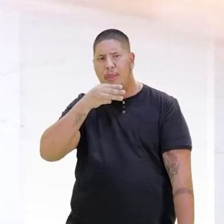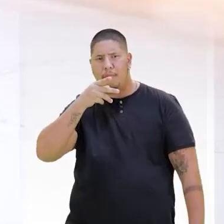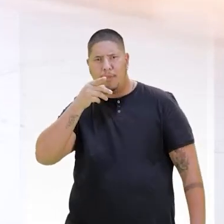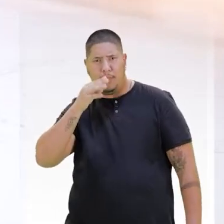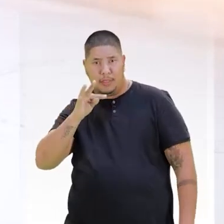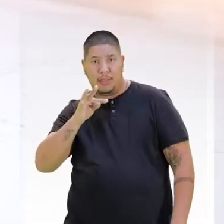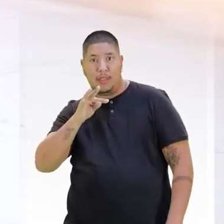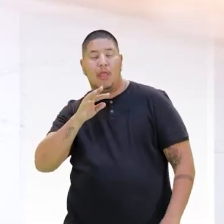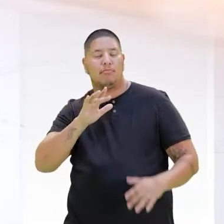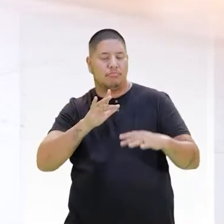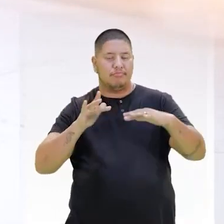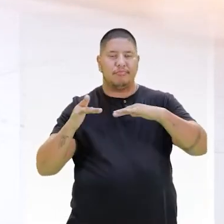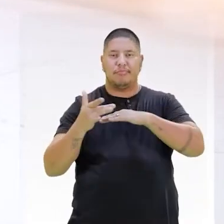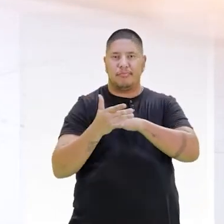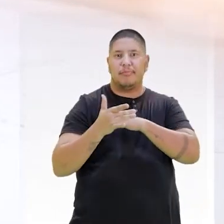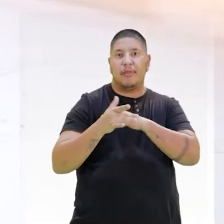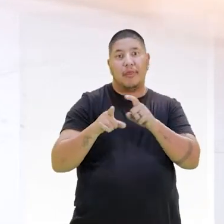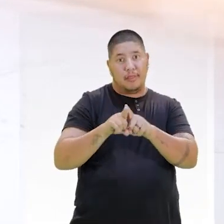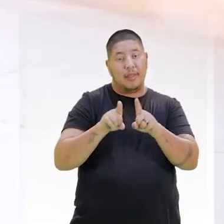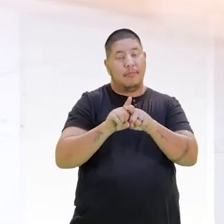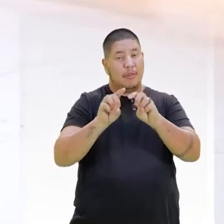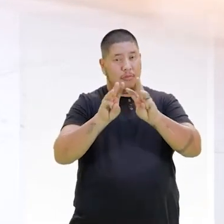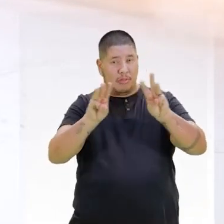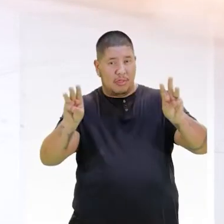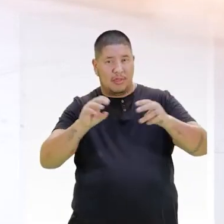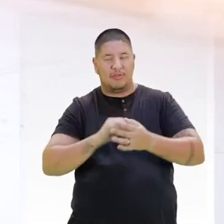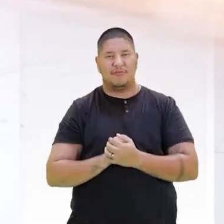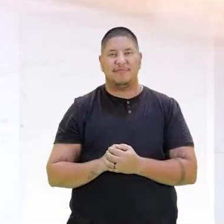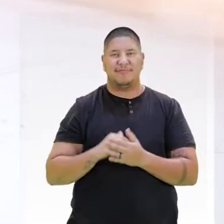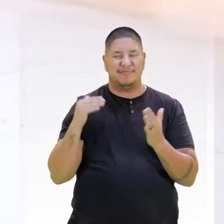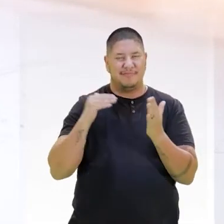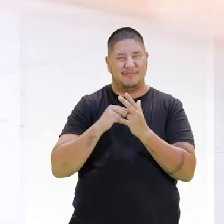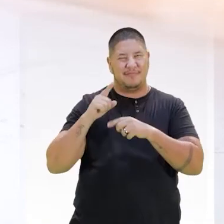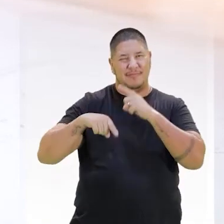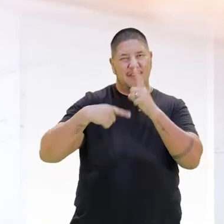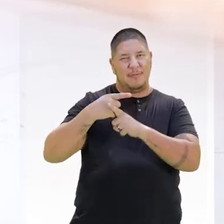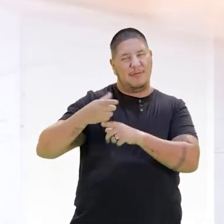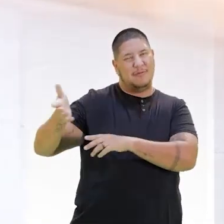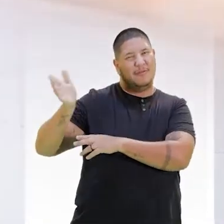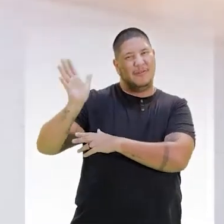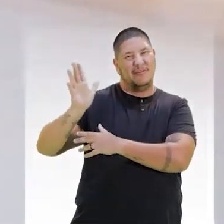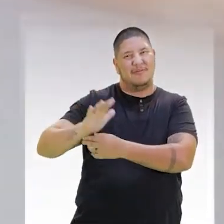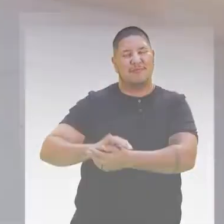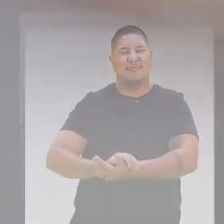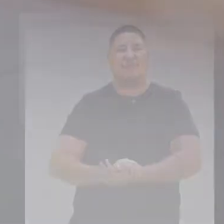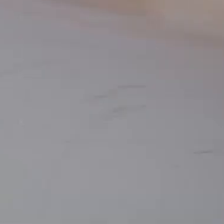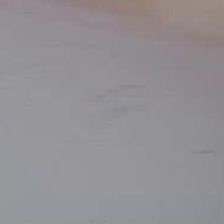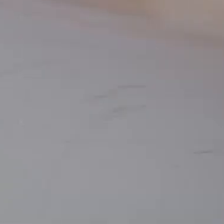Trabalho nas redes sociais e no site do MPT. Até a próxima edição. Tchau!